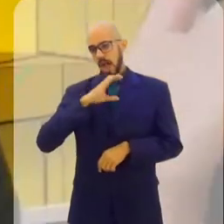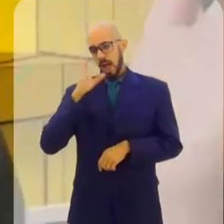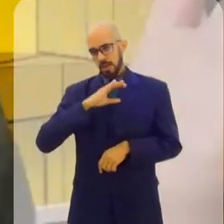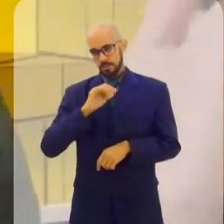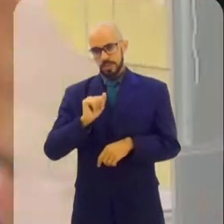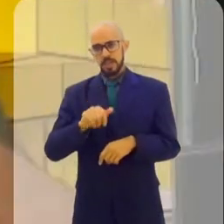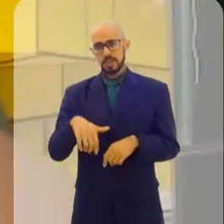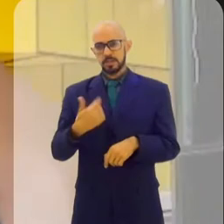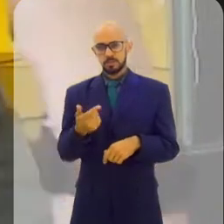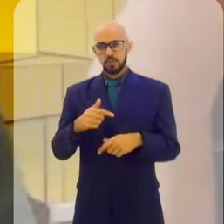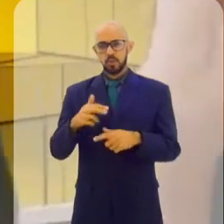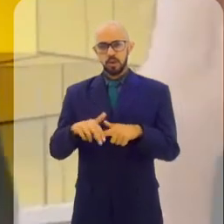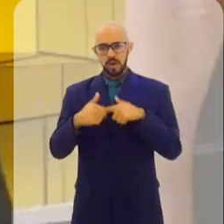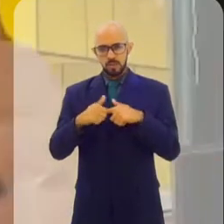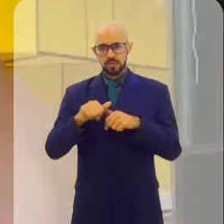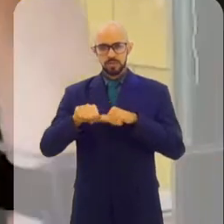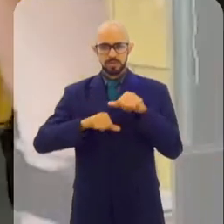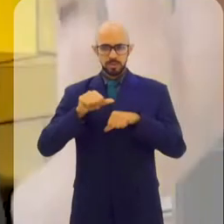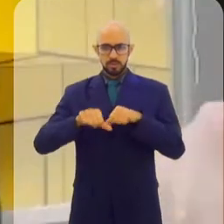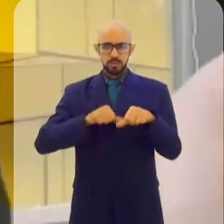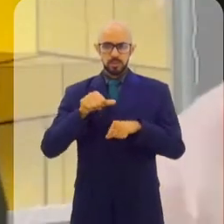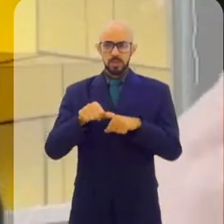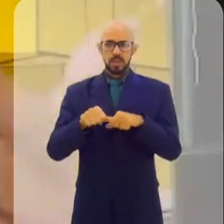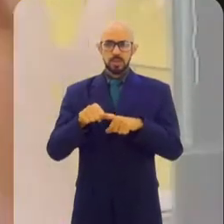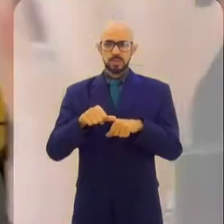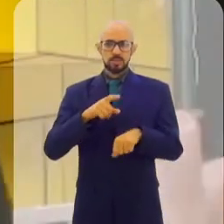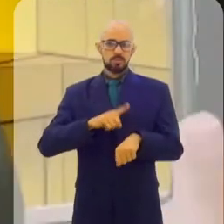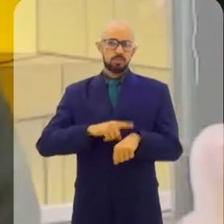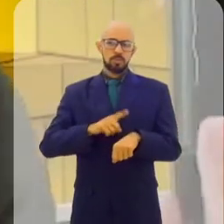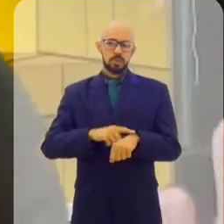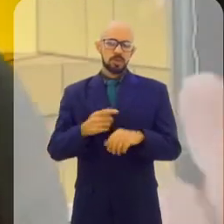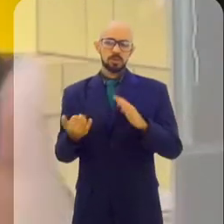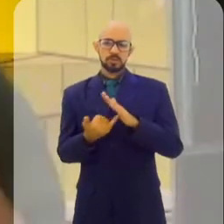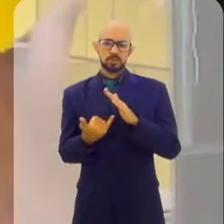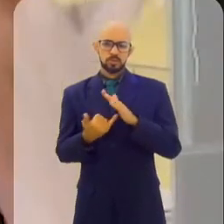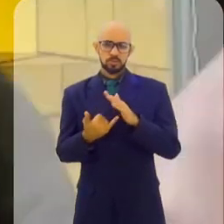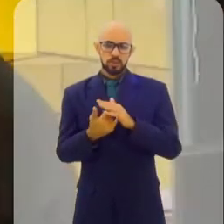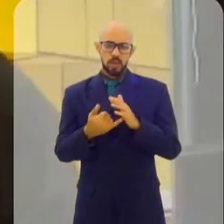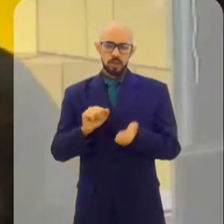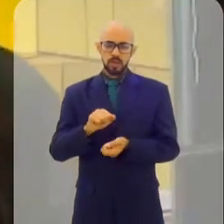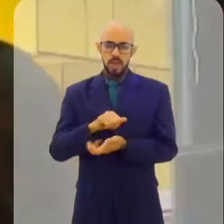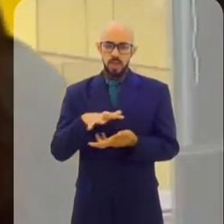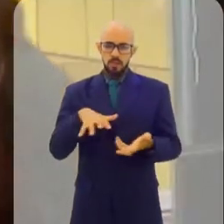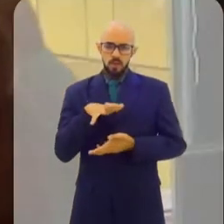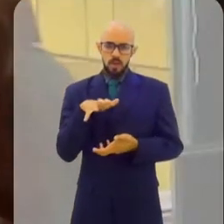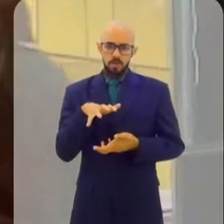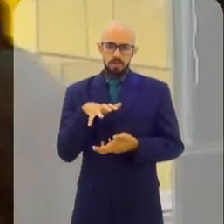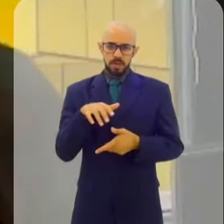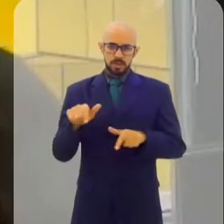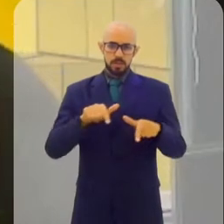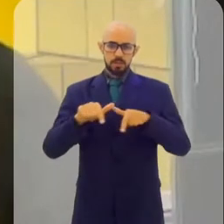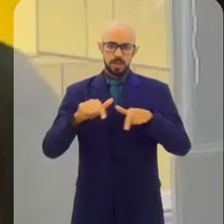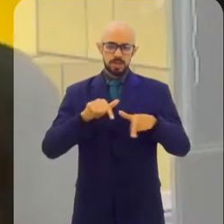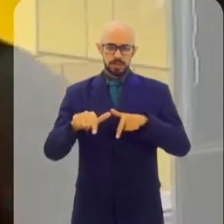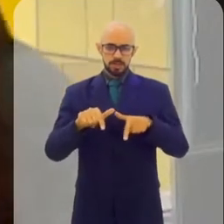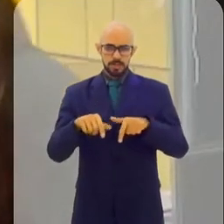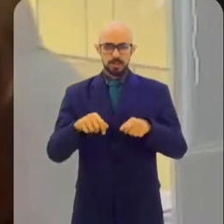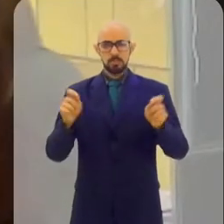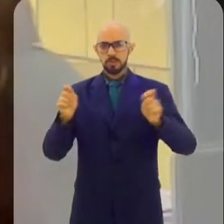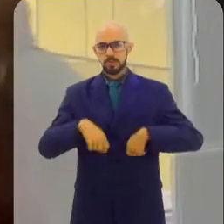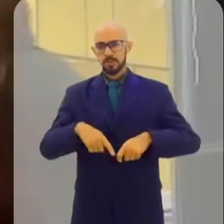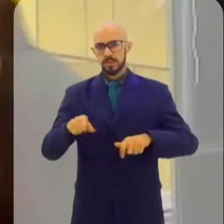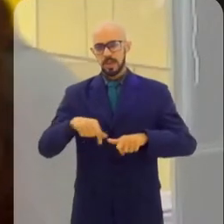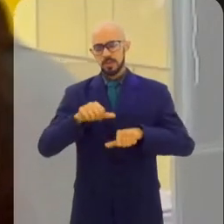desde dessas mudanças agora, de fato, institucionais que a gente teve, né, de reforma trabalhista e tal, que possibilitaram